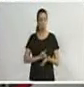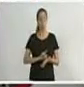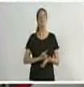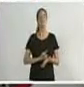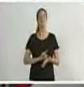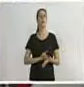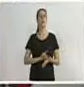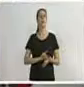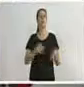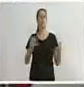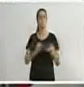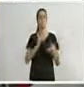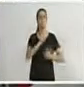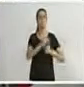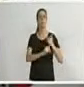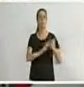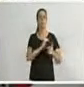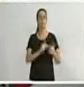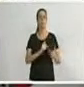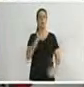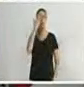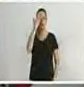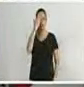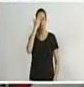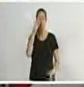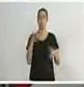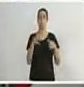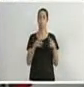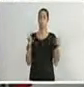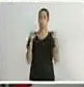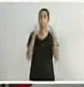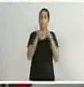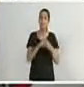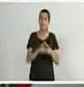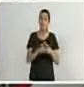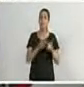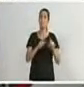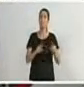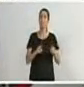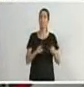a falta de quantidade pela qualidade.